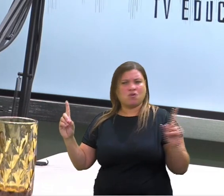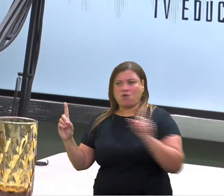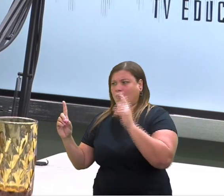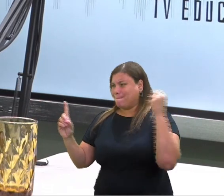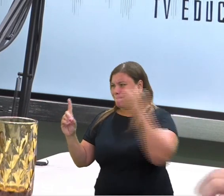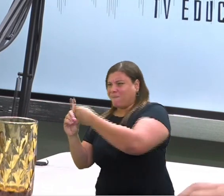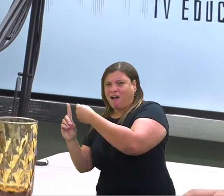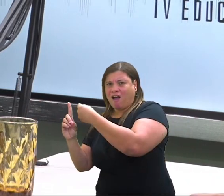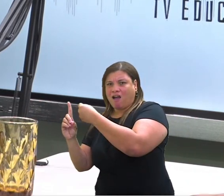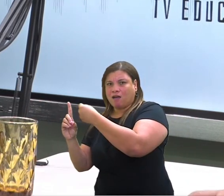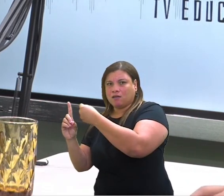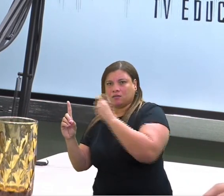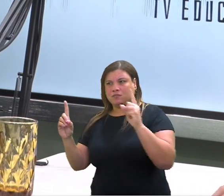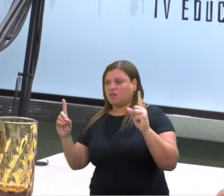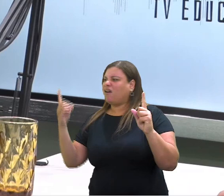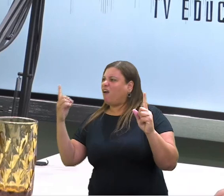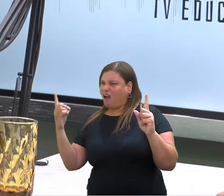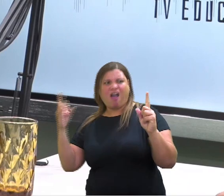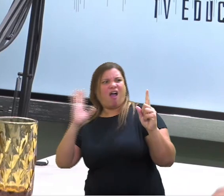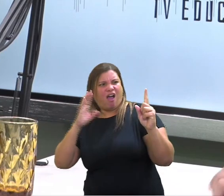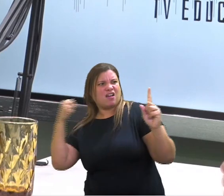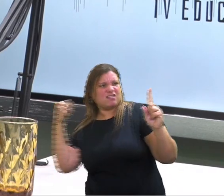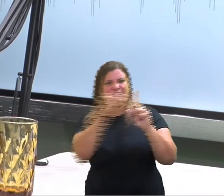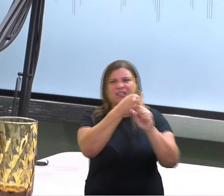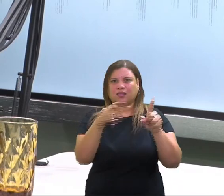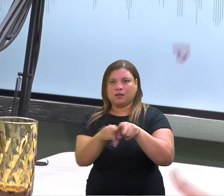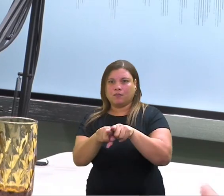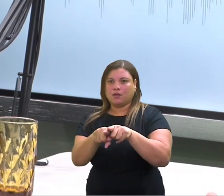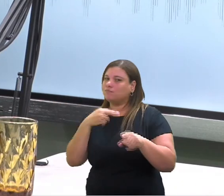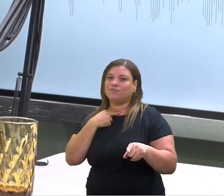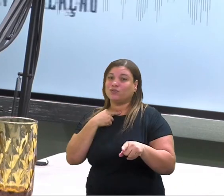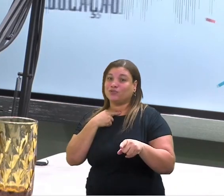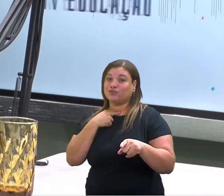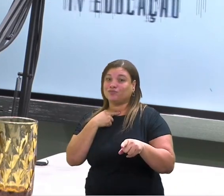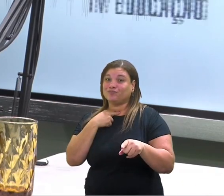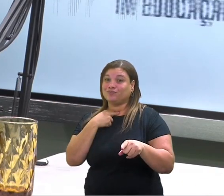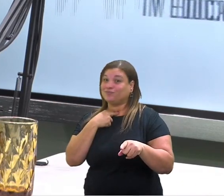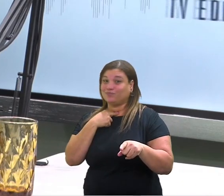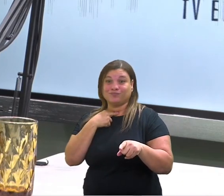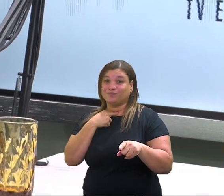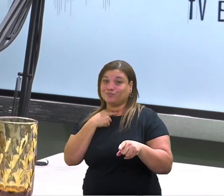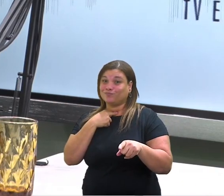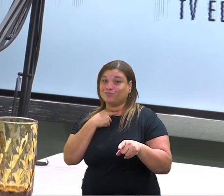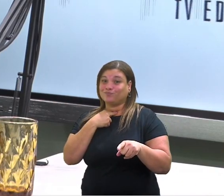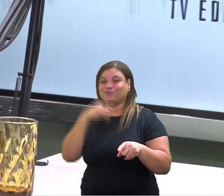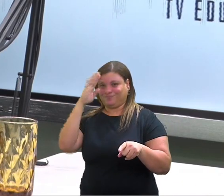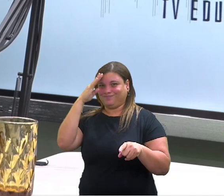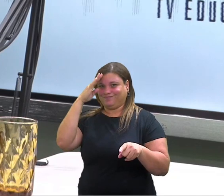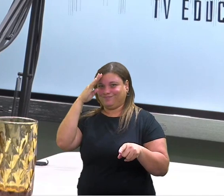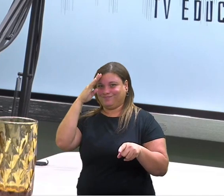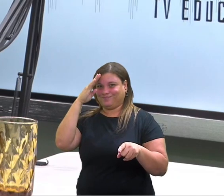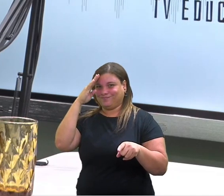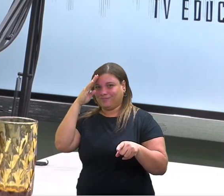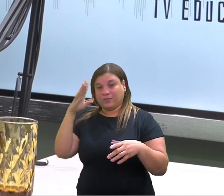perdeu a cabeça por um motivo pessoal em casa e deu um beliscão no aluno. O aluno vai pegar e dar um beliscão no professor? Nunca.